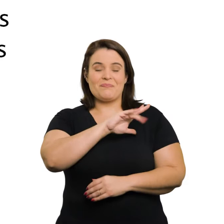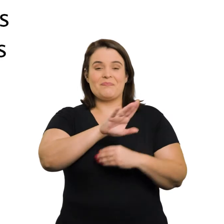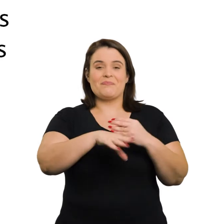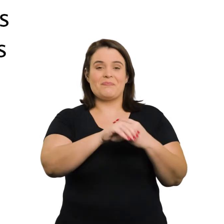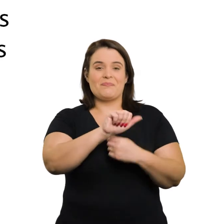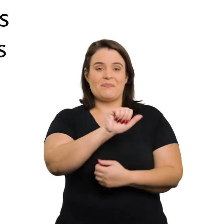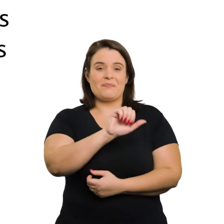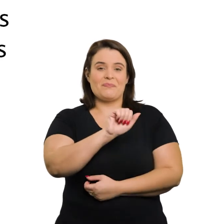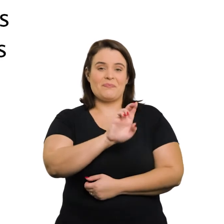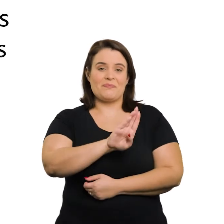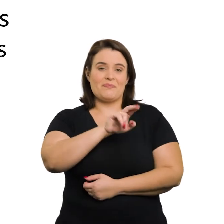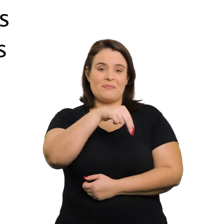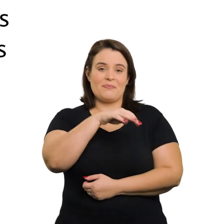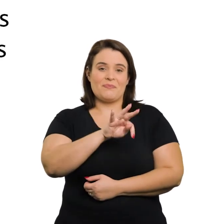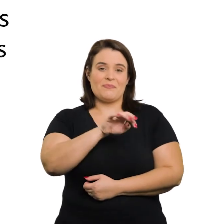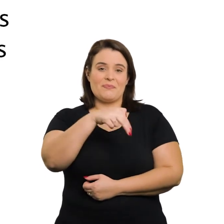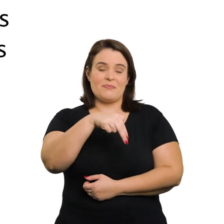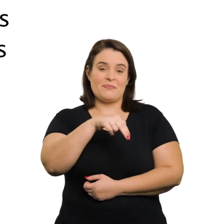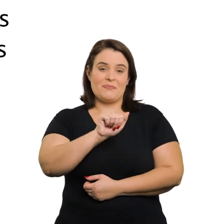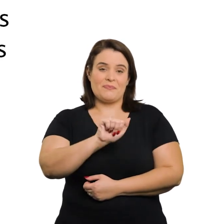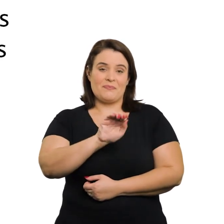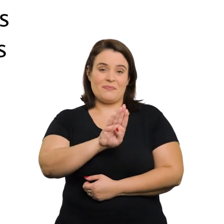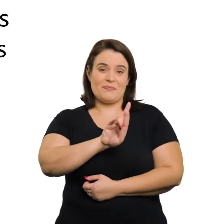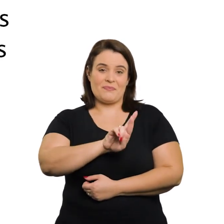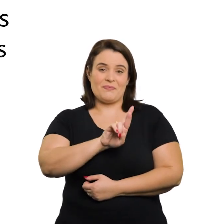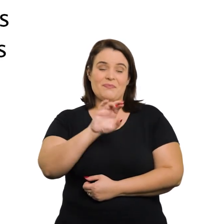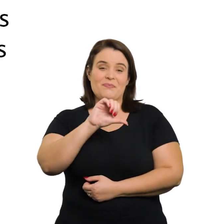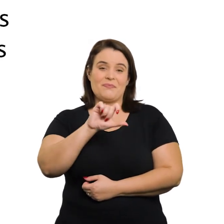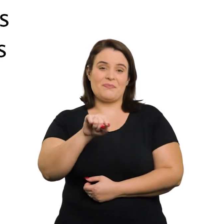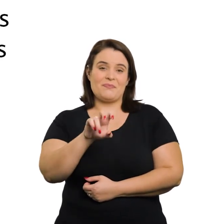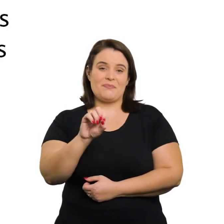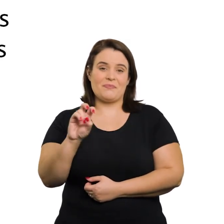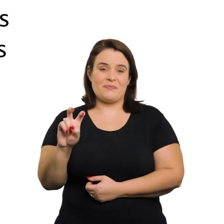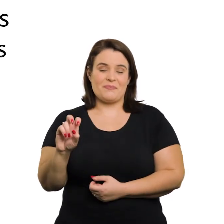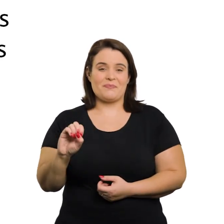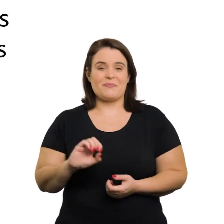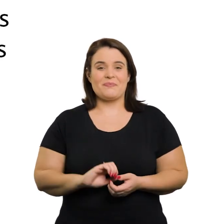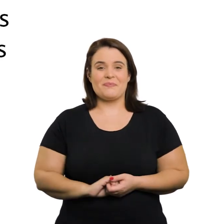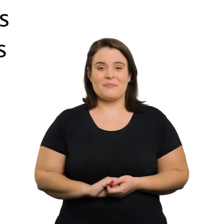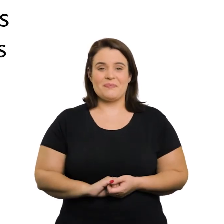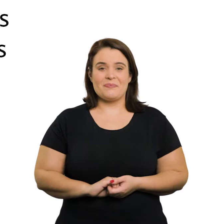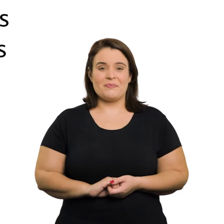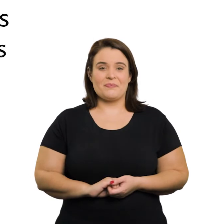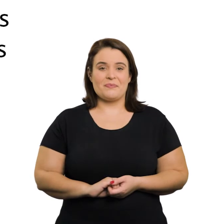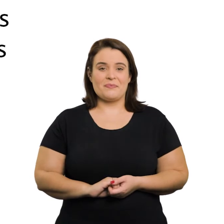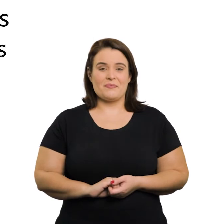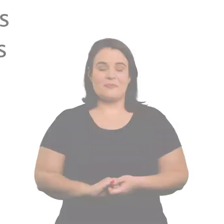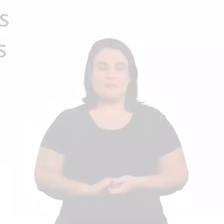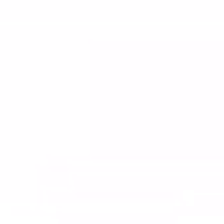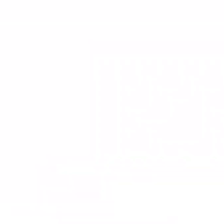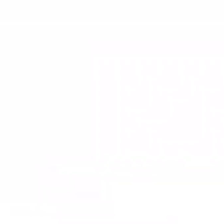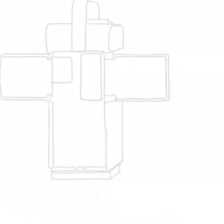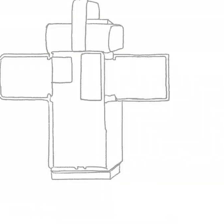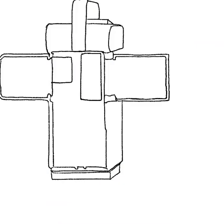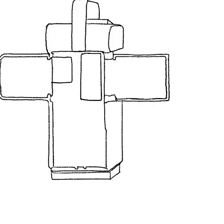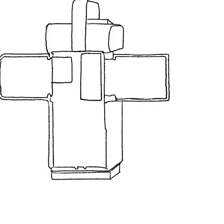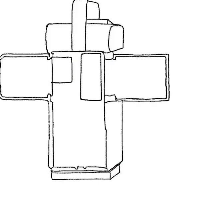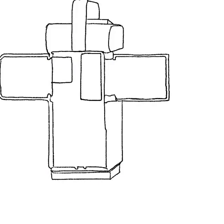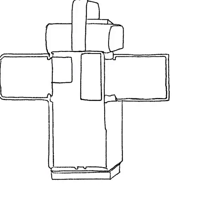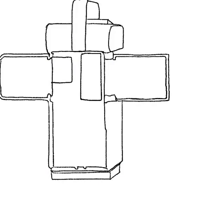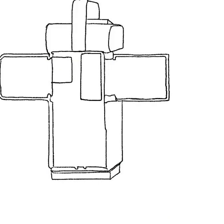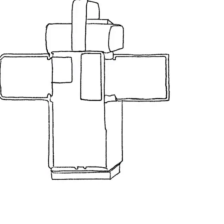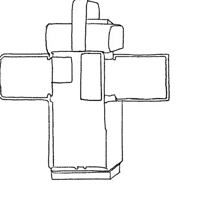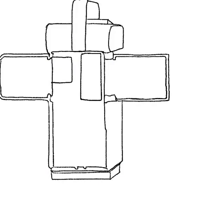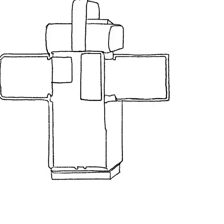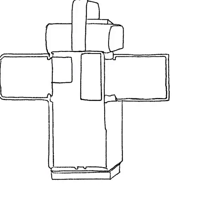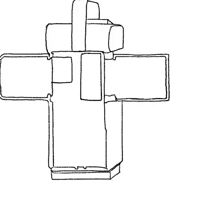ou assistentes pessoais. Anexo A, ABNT, NBR 9050.